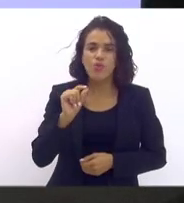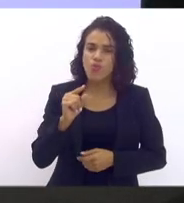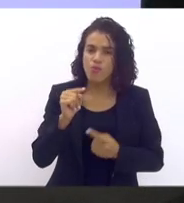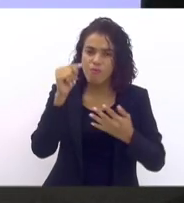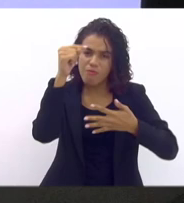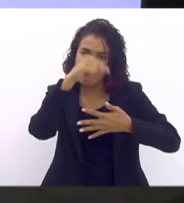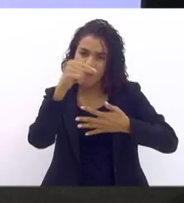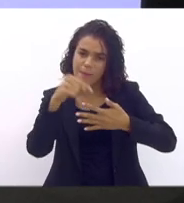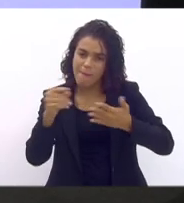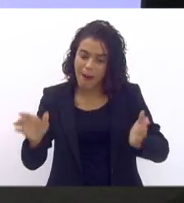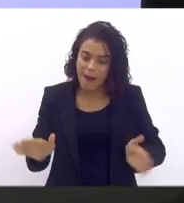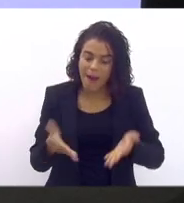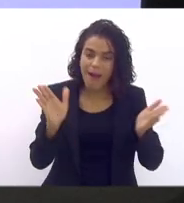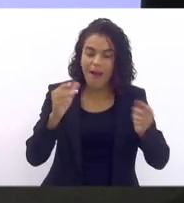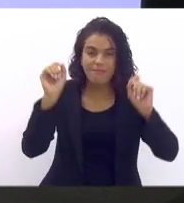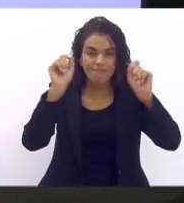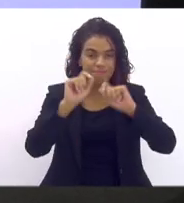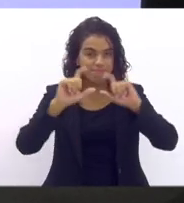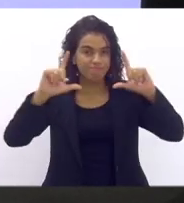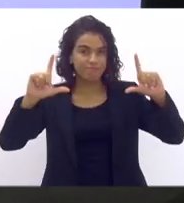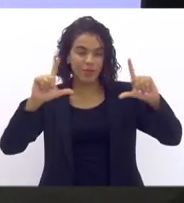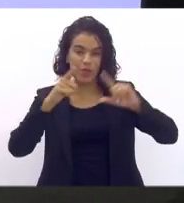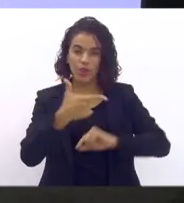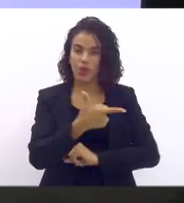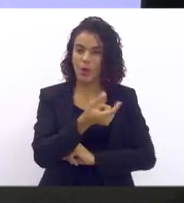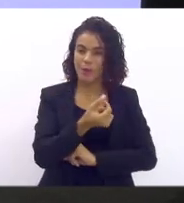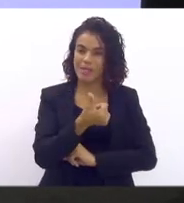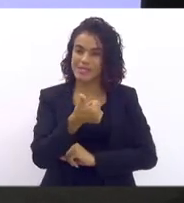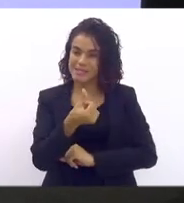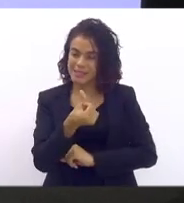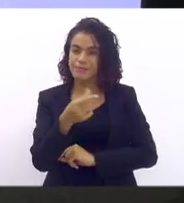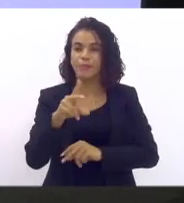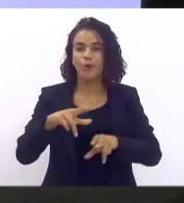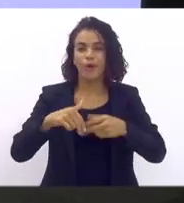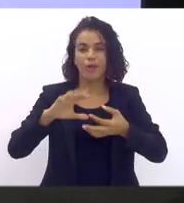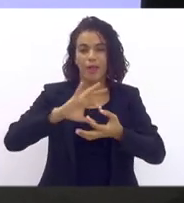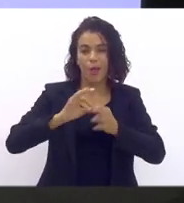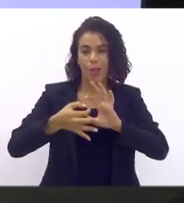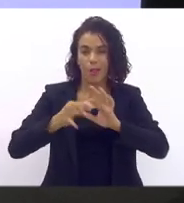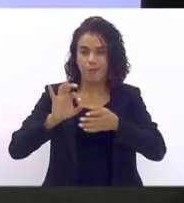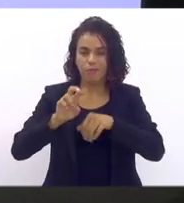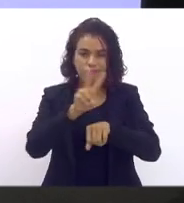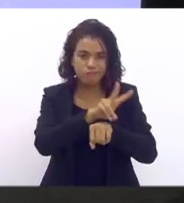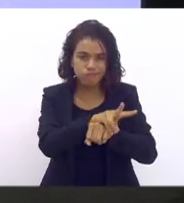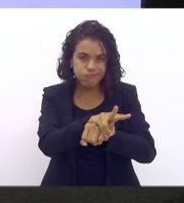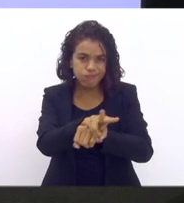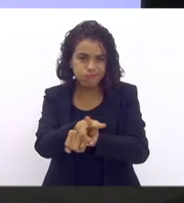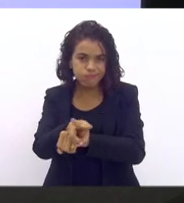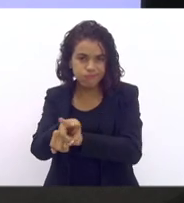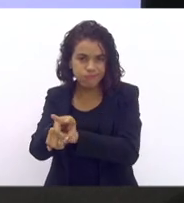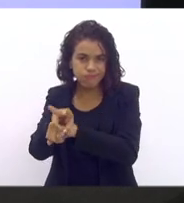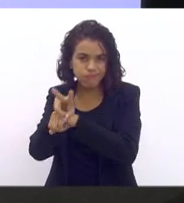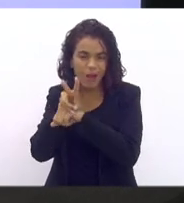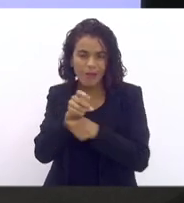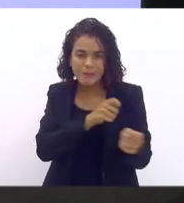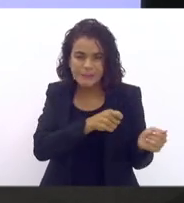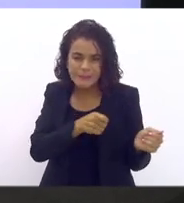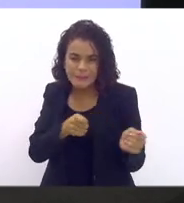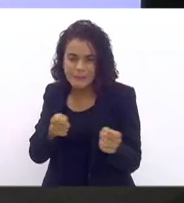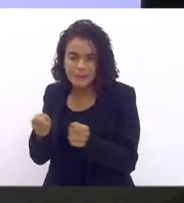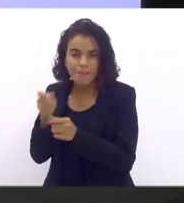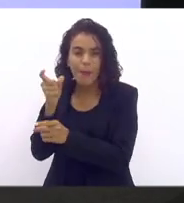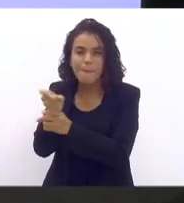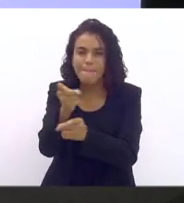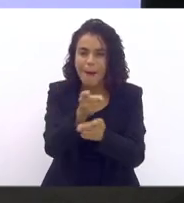nos fez despertar foi em 2016 com a olimpíada onde a gente no monitoramento proativo a gente identifica